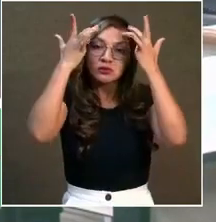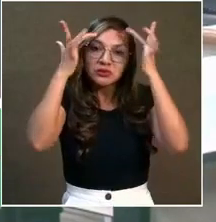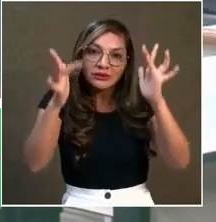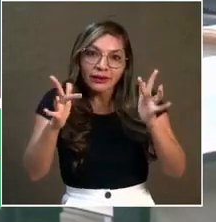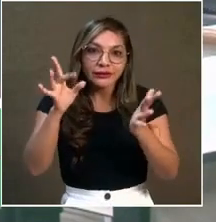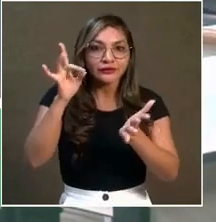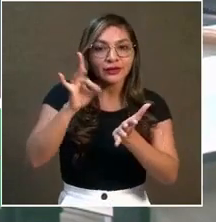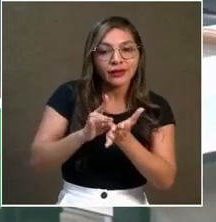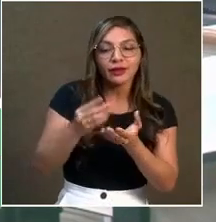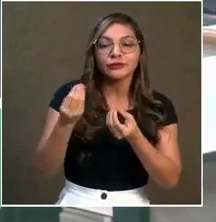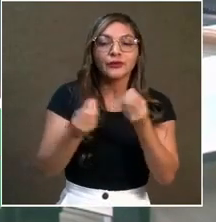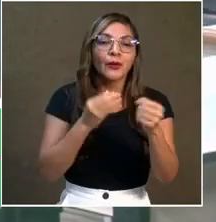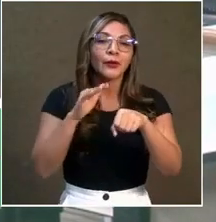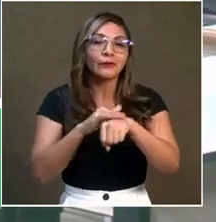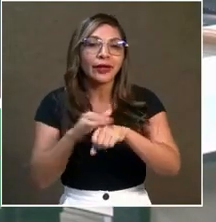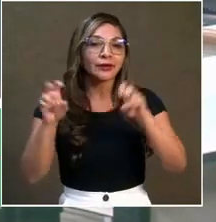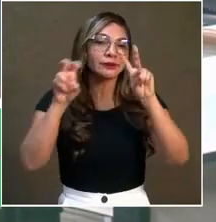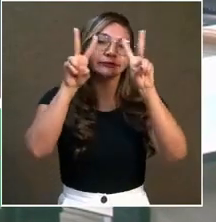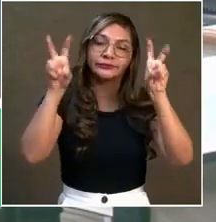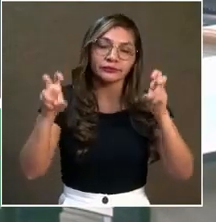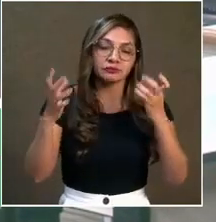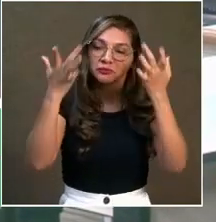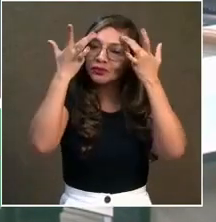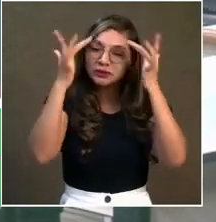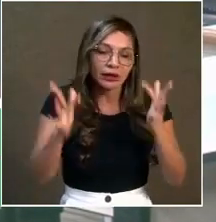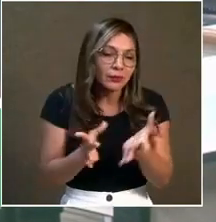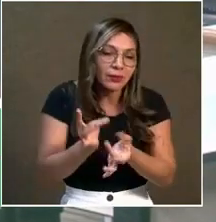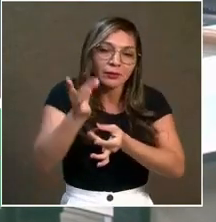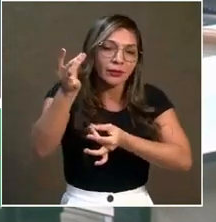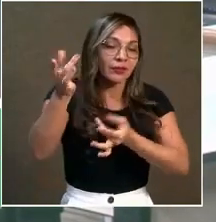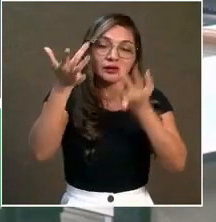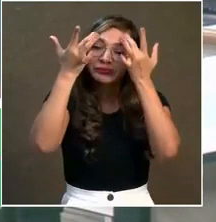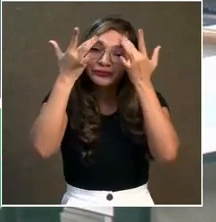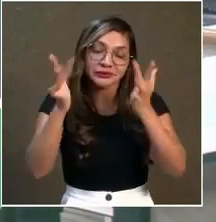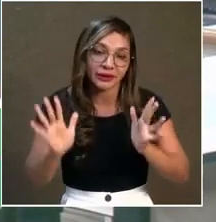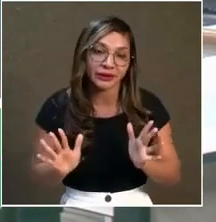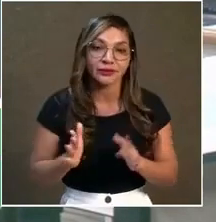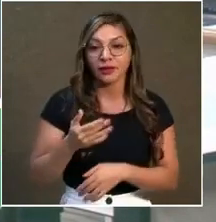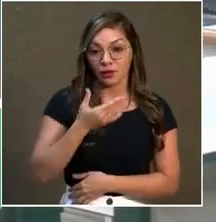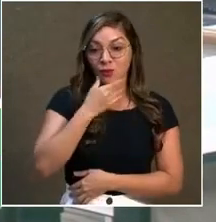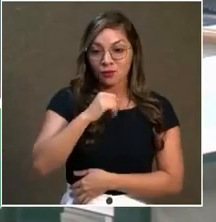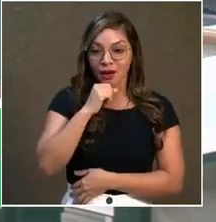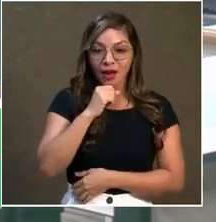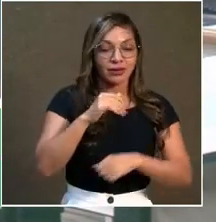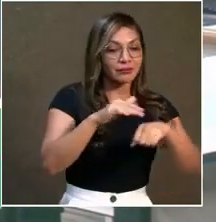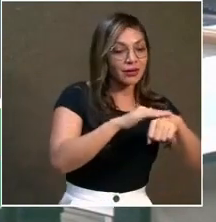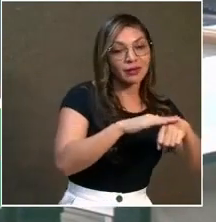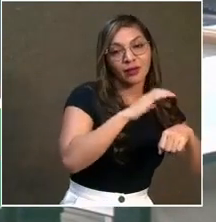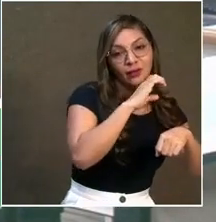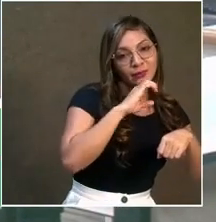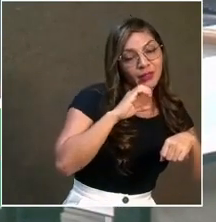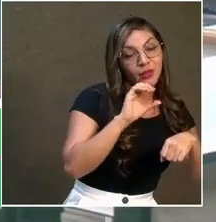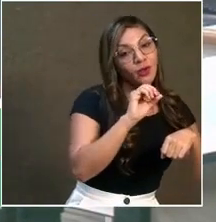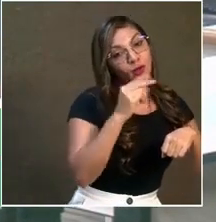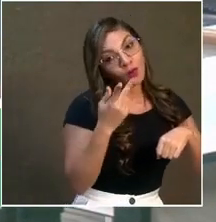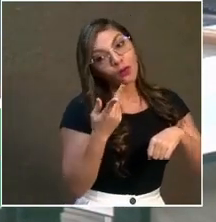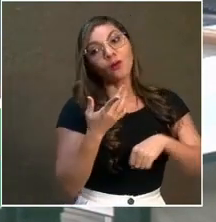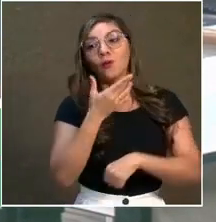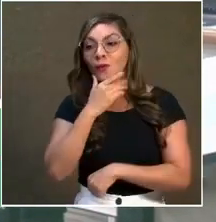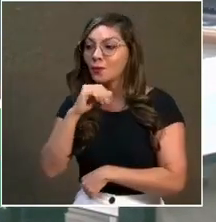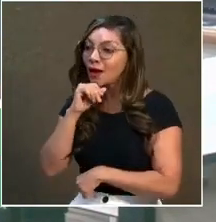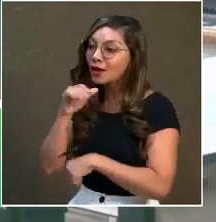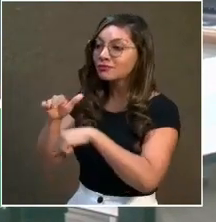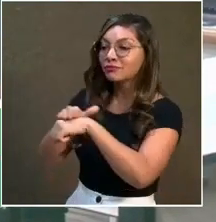certo, a conversa, o teor da conversa, o certo, o teor da conversa do pai com a Emily, ou do pai com o